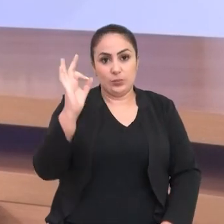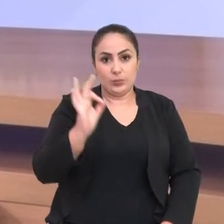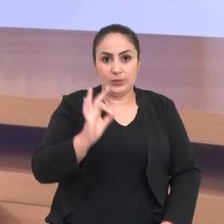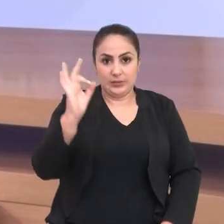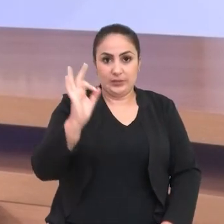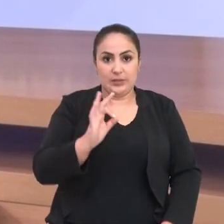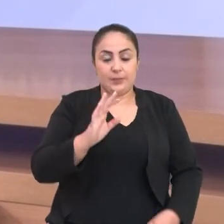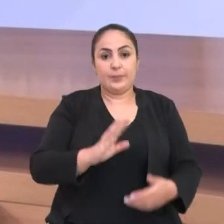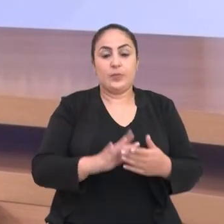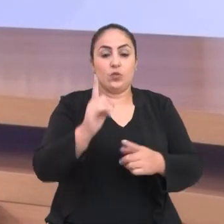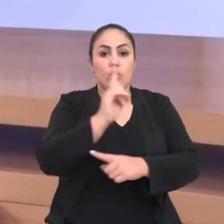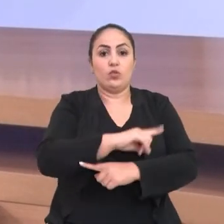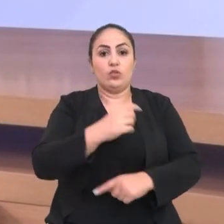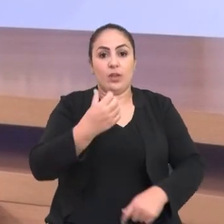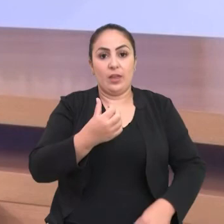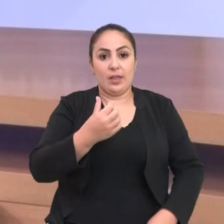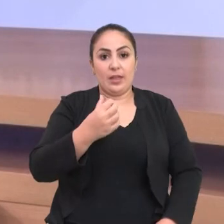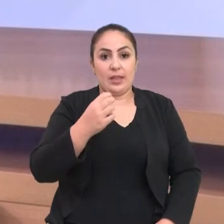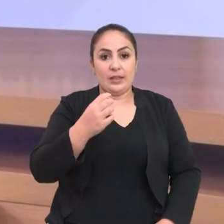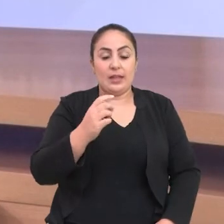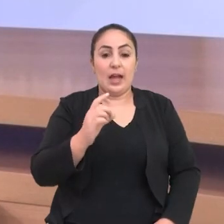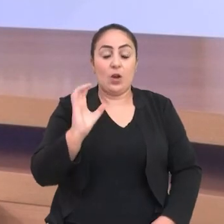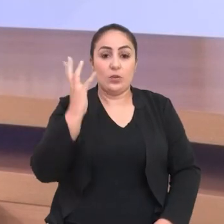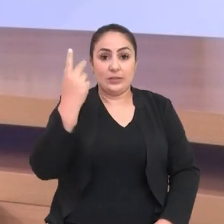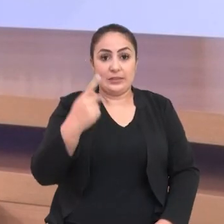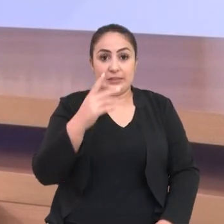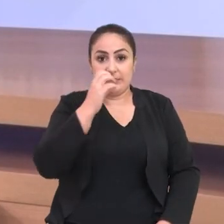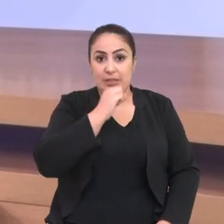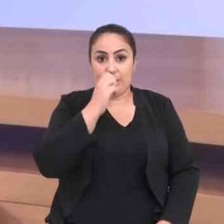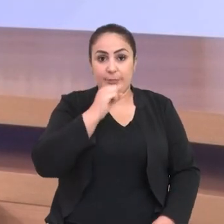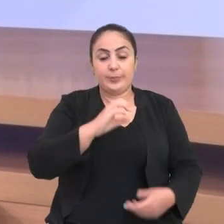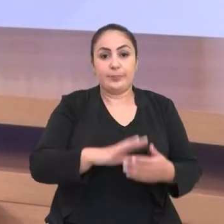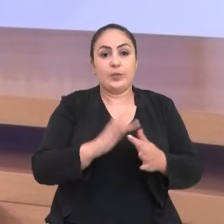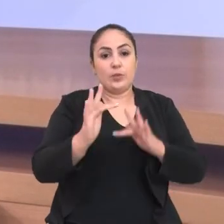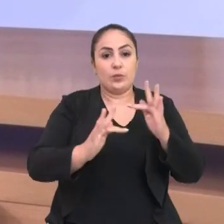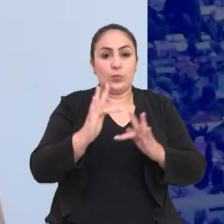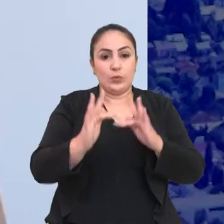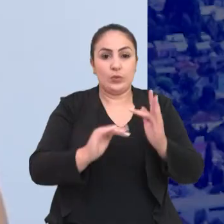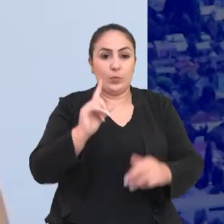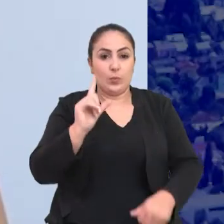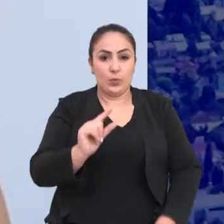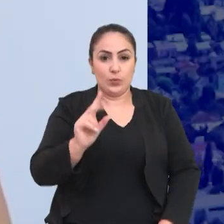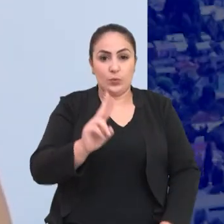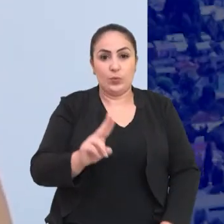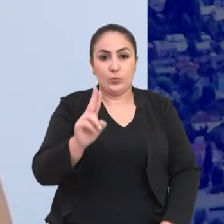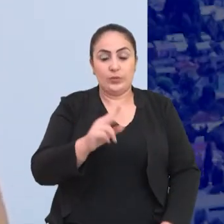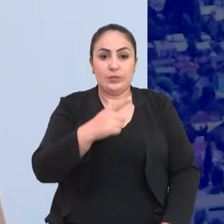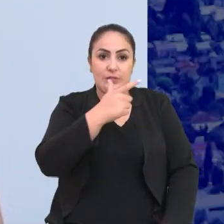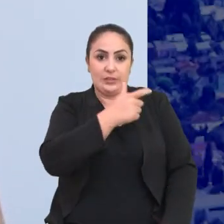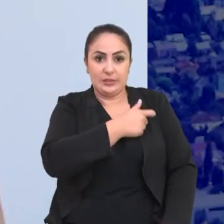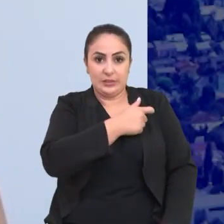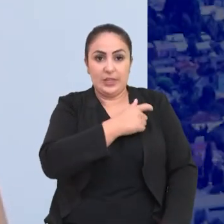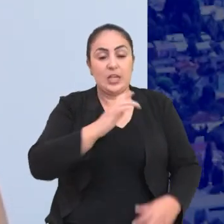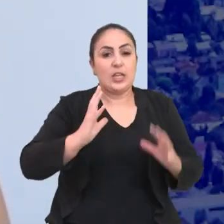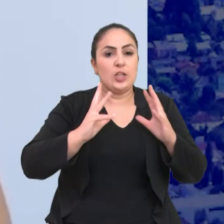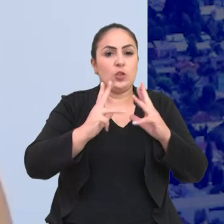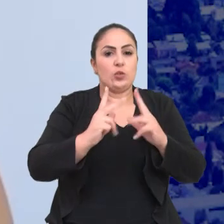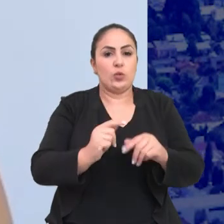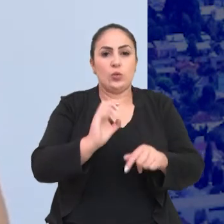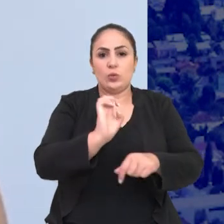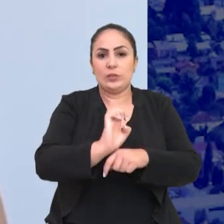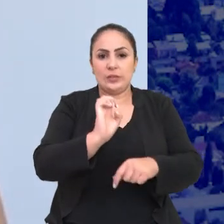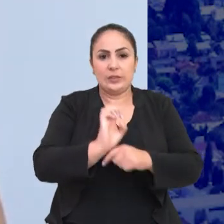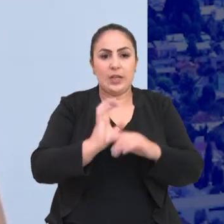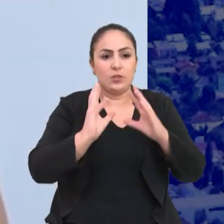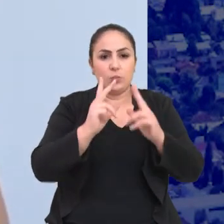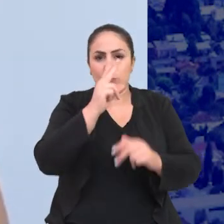apenas 52% e o dia D acontece neste sábado. Em função da baixa procura pela vacina,